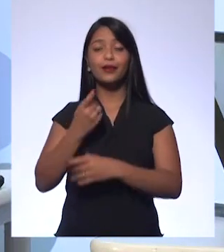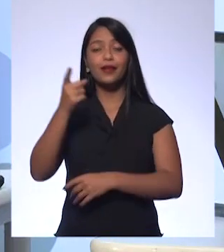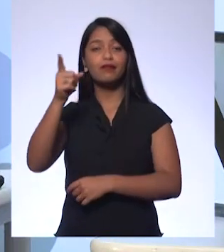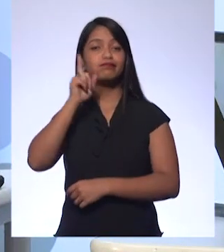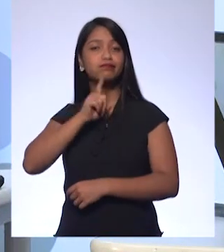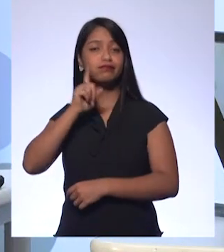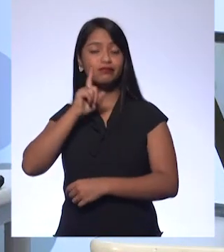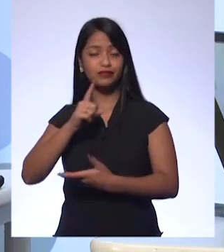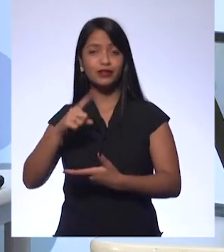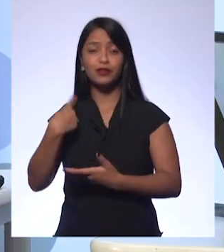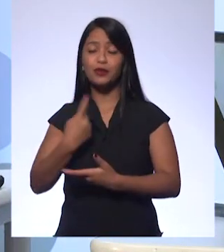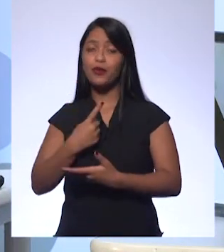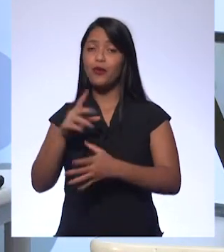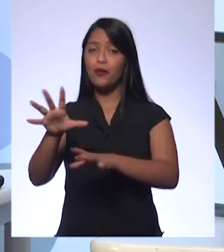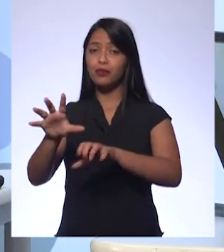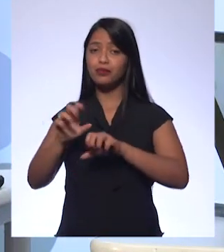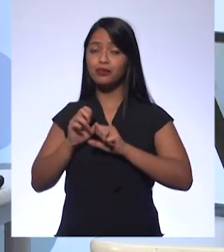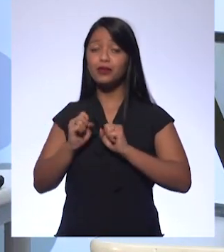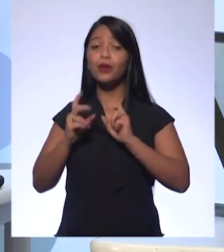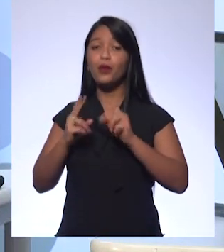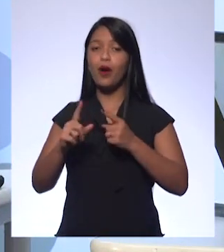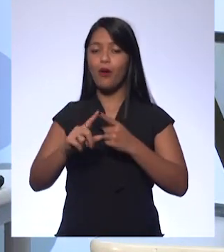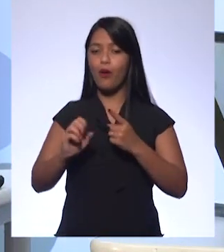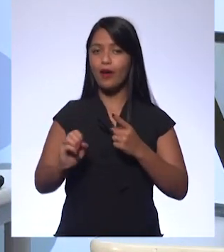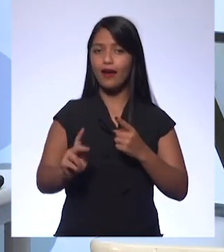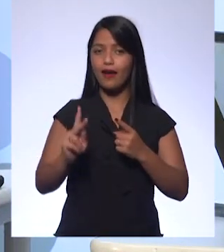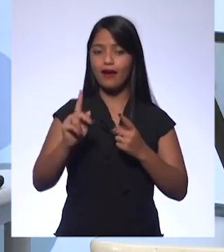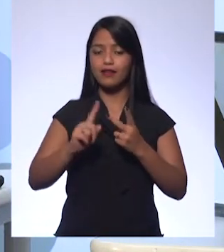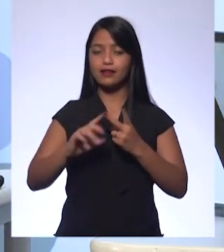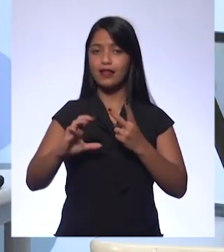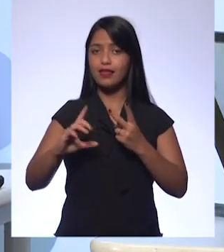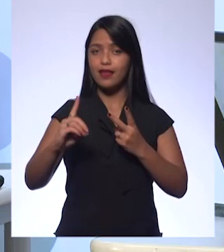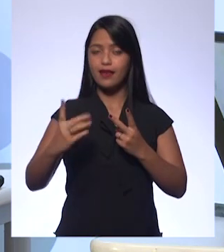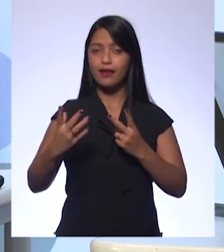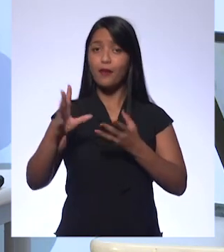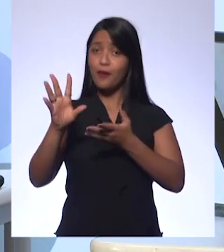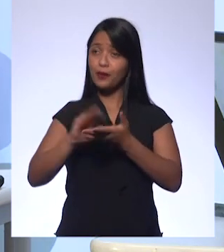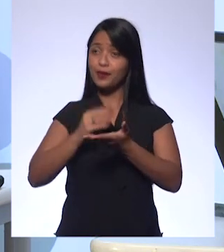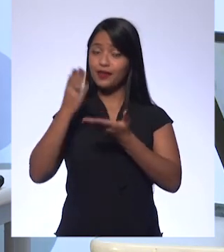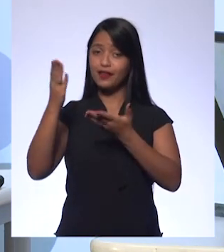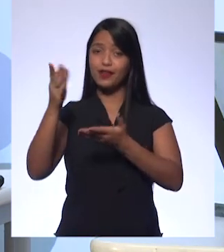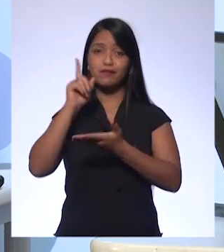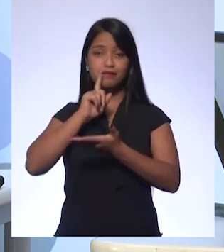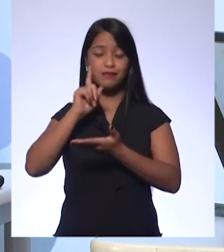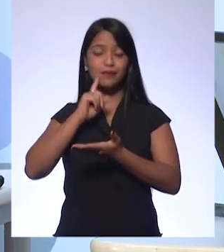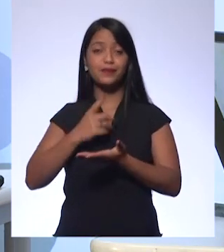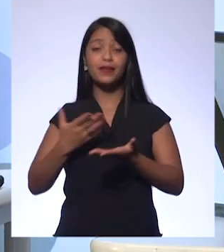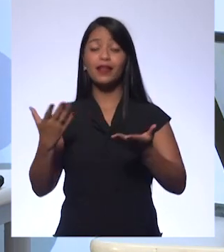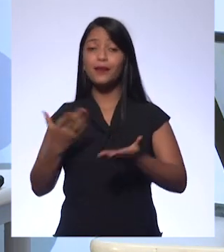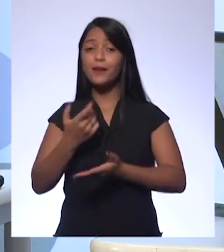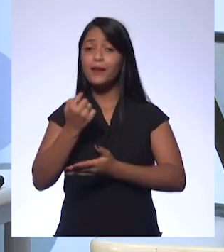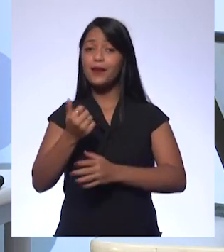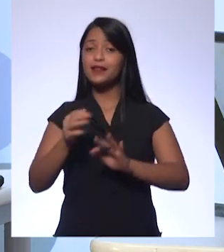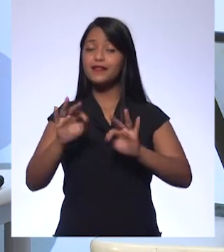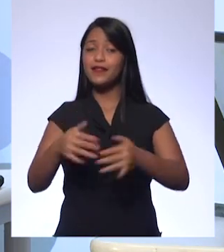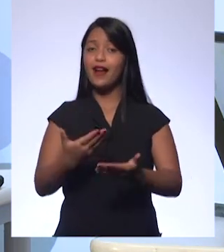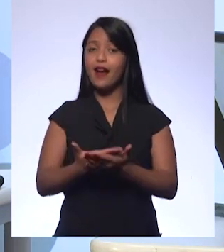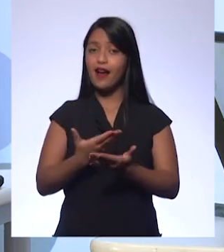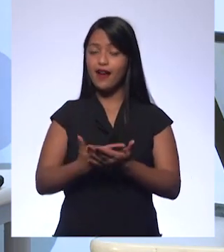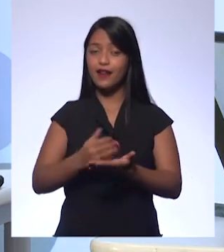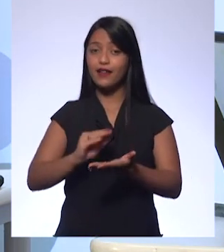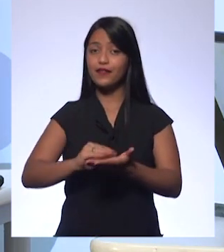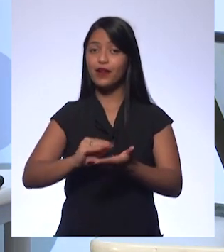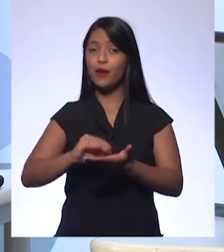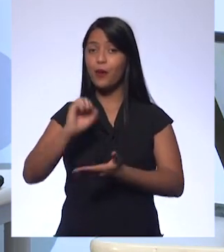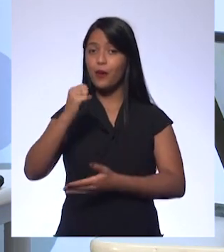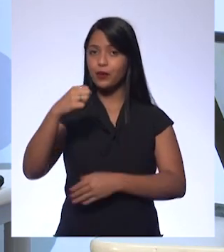ok, CD e outras mais, tá? Então, a correta é a A. Agora, faltando 8 minutinhos restantes, a professora